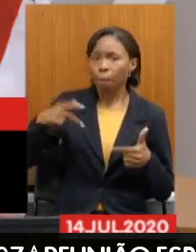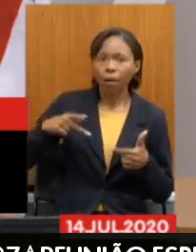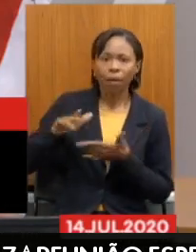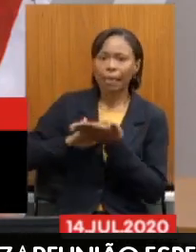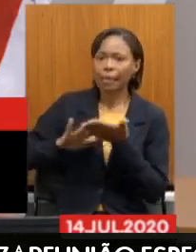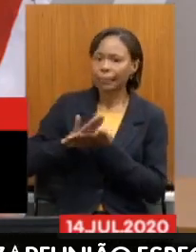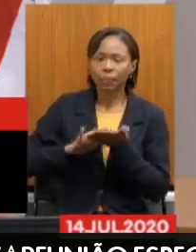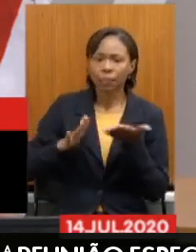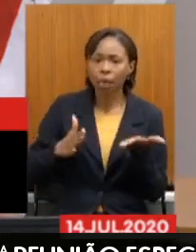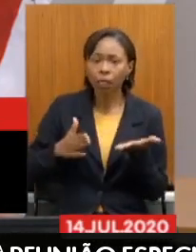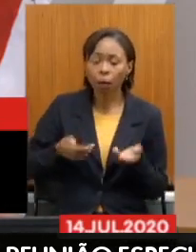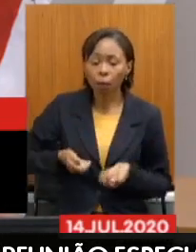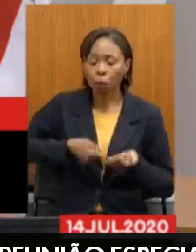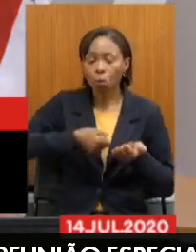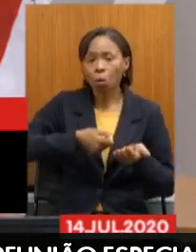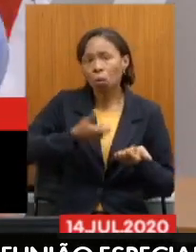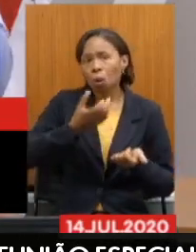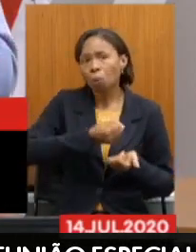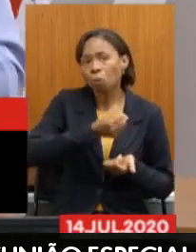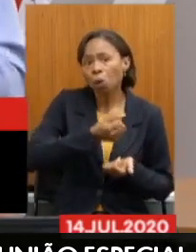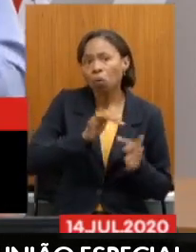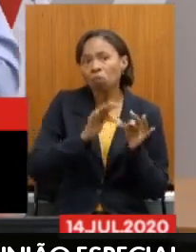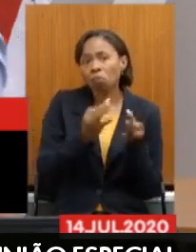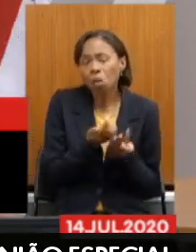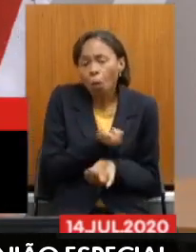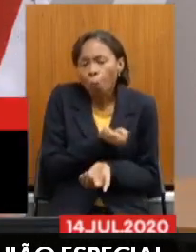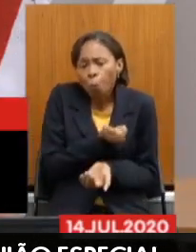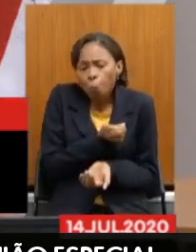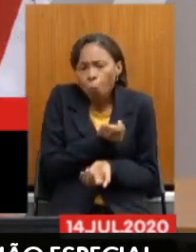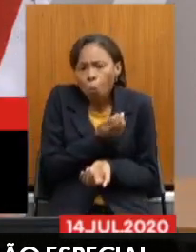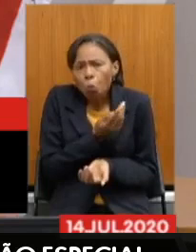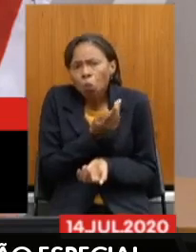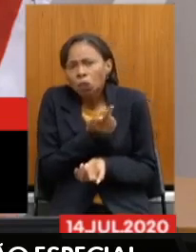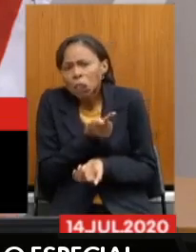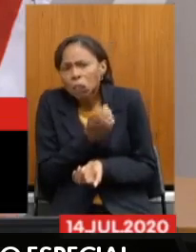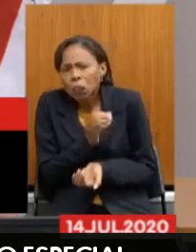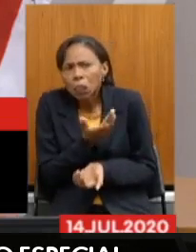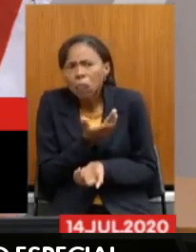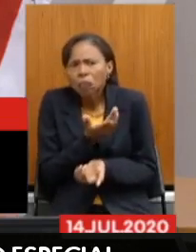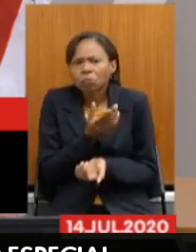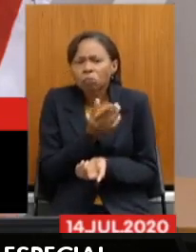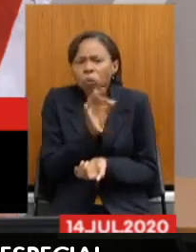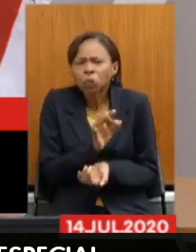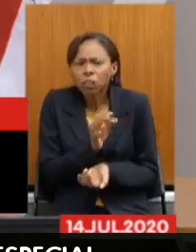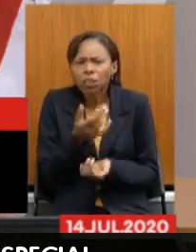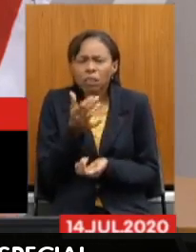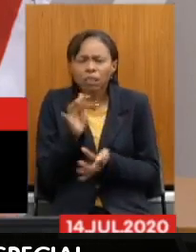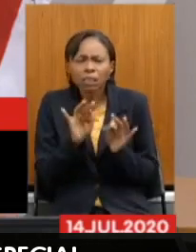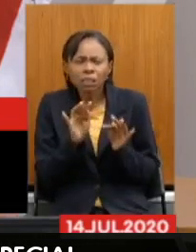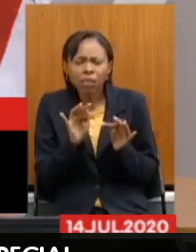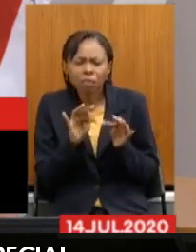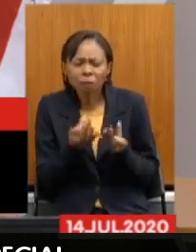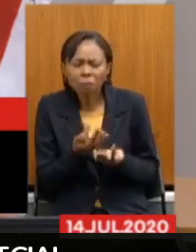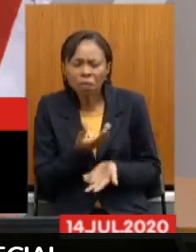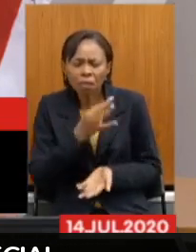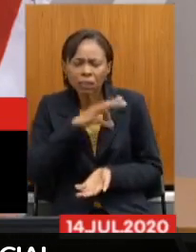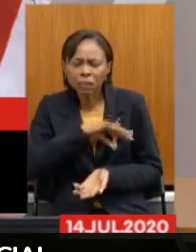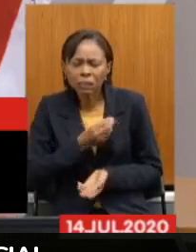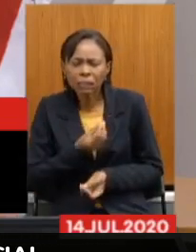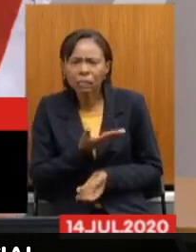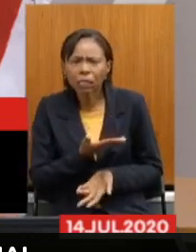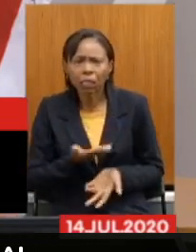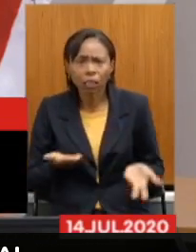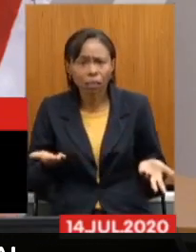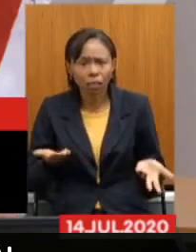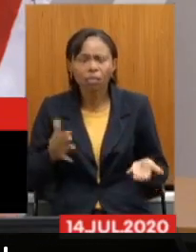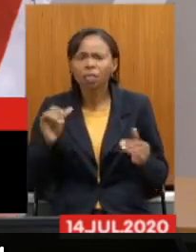uma pensão pequena, talvez 60% dos nossos salários, de forma que terão muita dificuldade, além de